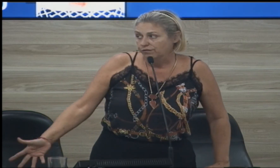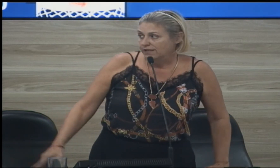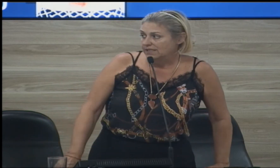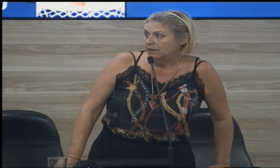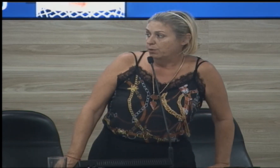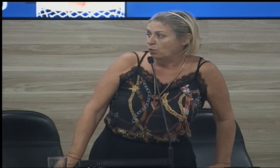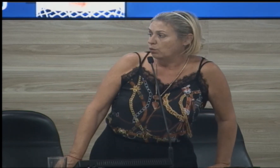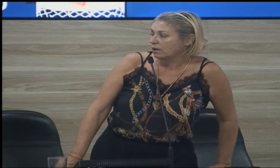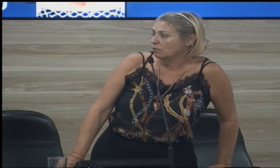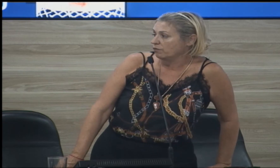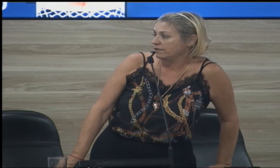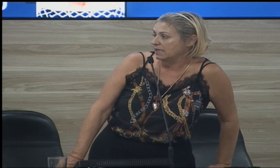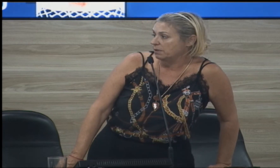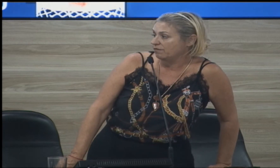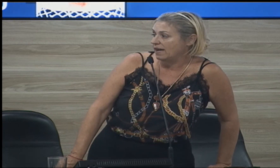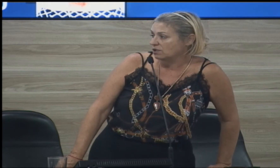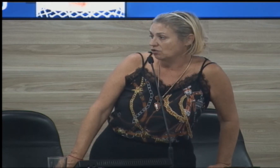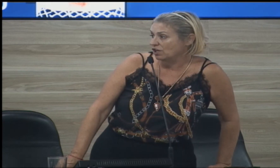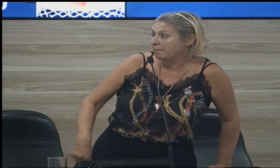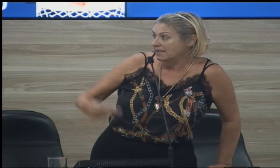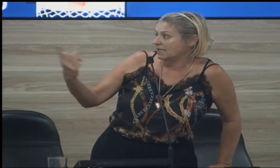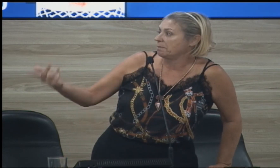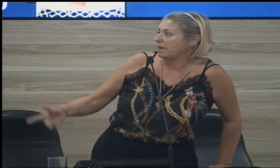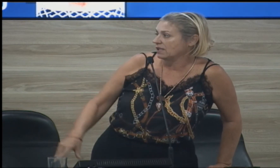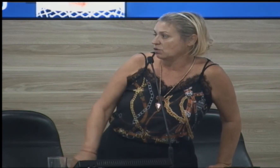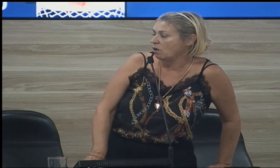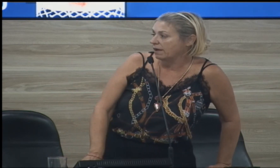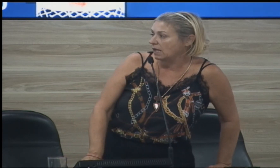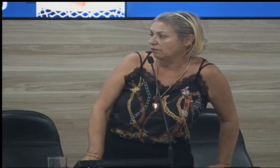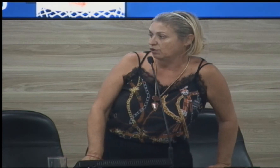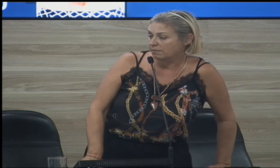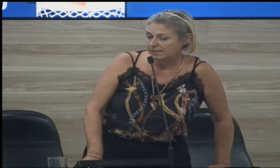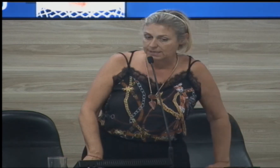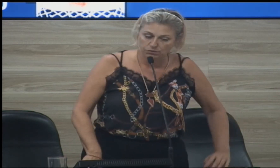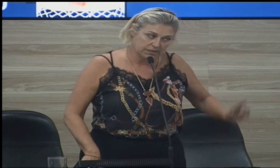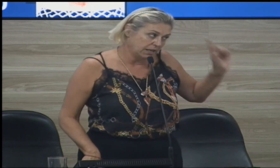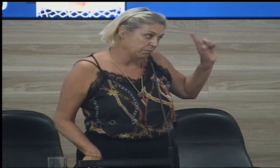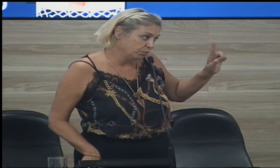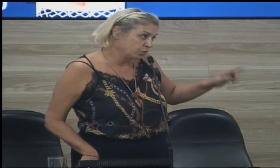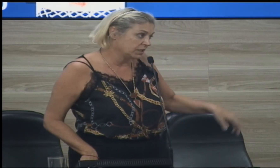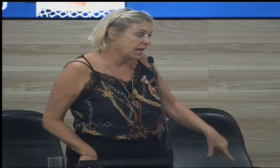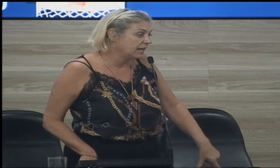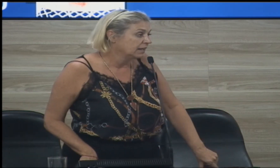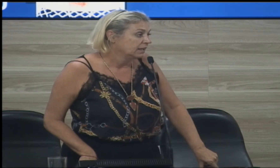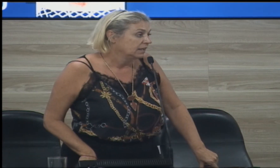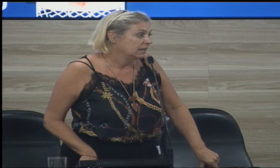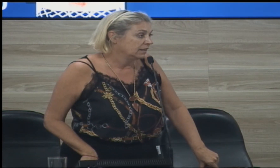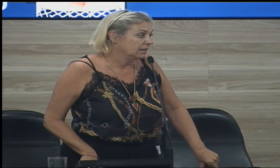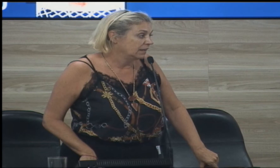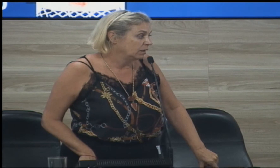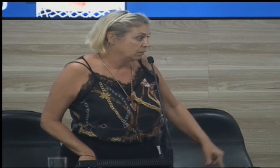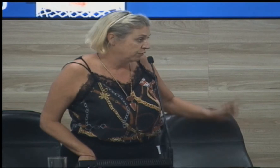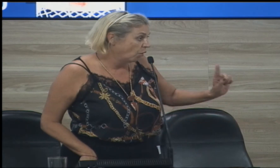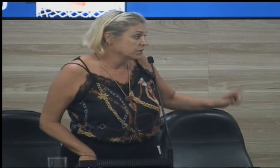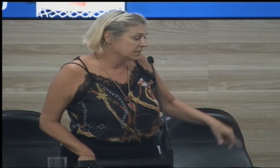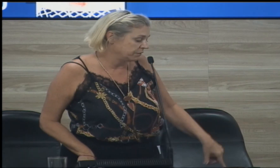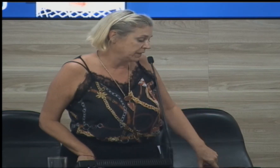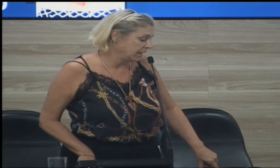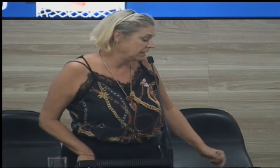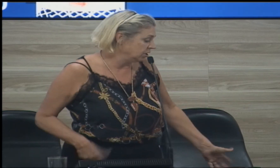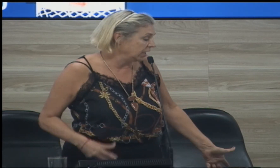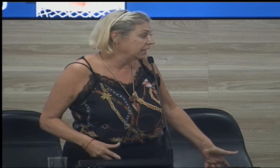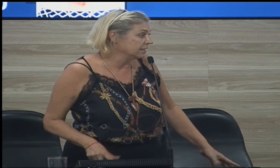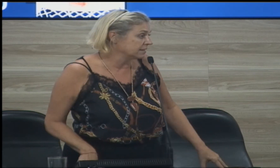calma, fui fazer a procura, como eu sempre faço, eu jamais repasso qualquer informação sem buscar